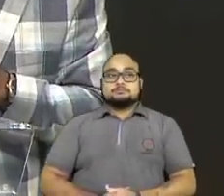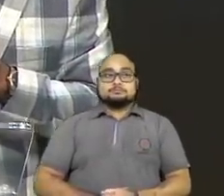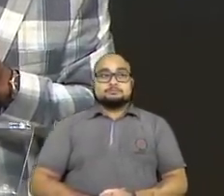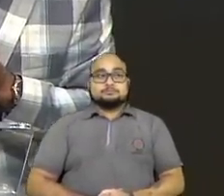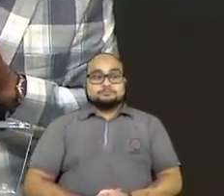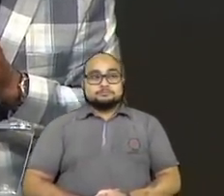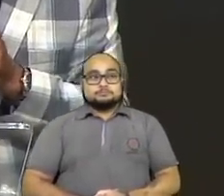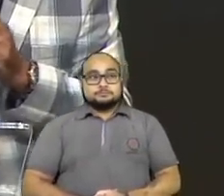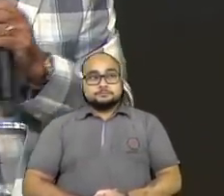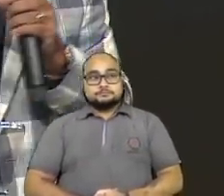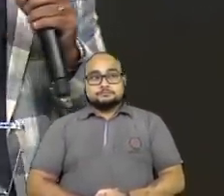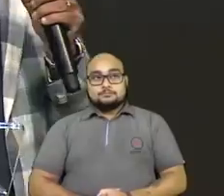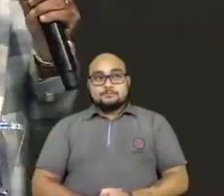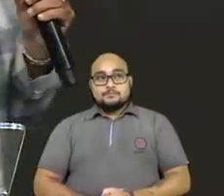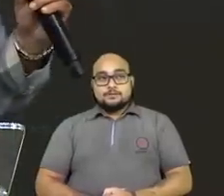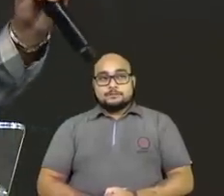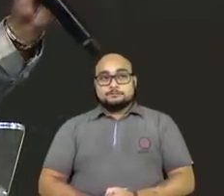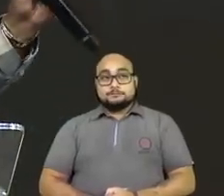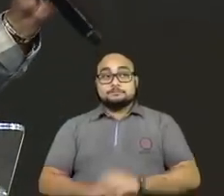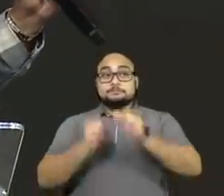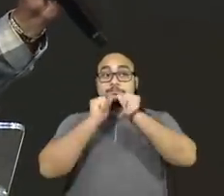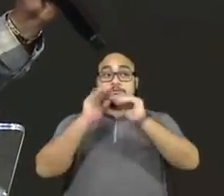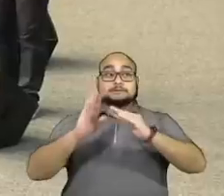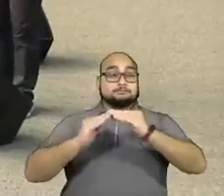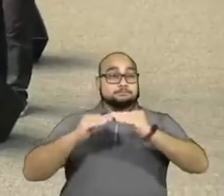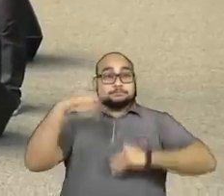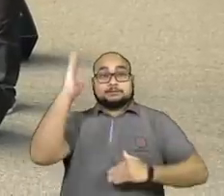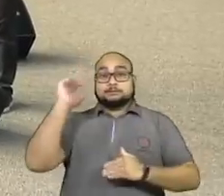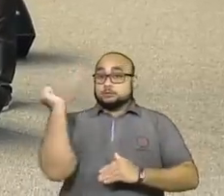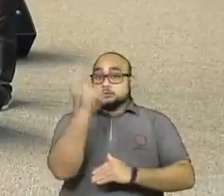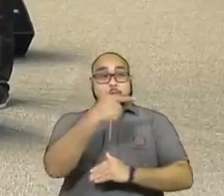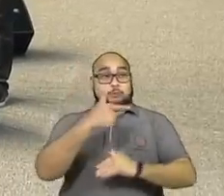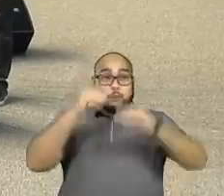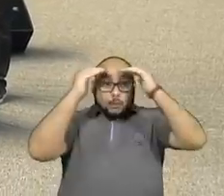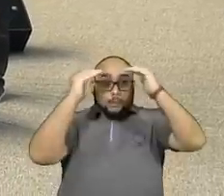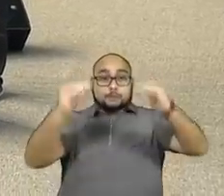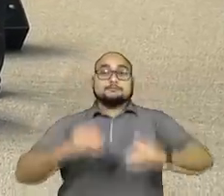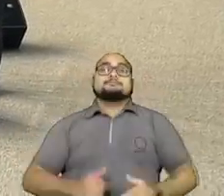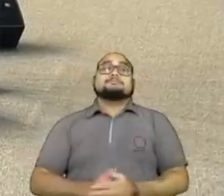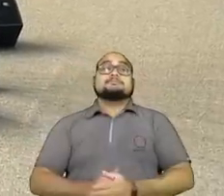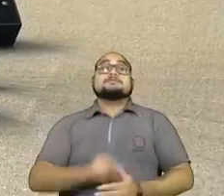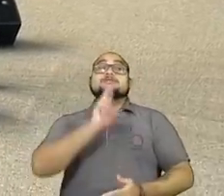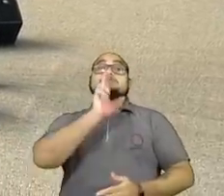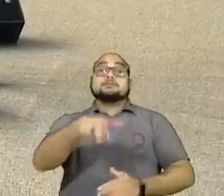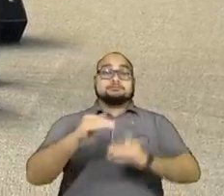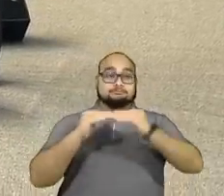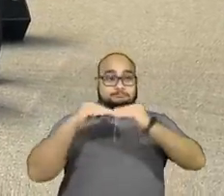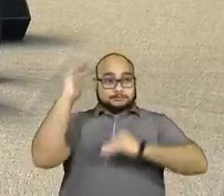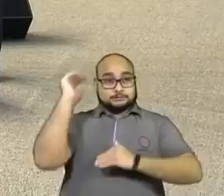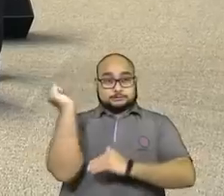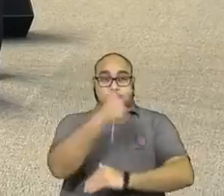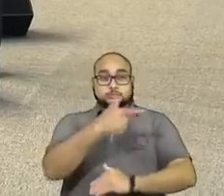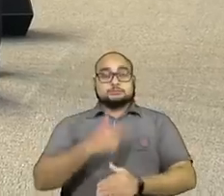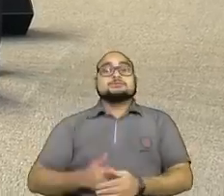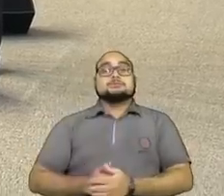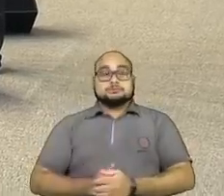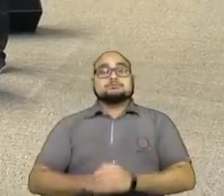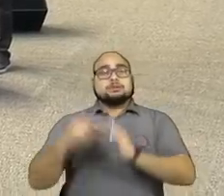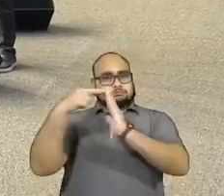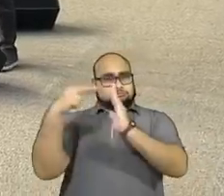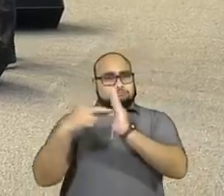a obediência. E os resultados sempre são maiores do que as exigências.